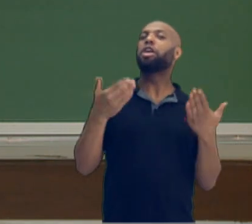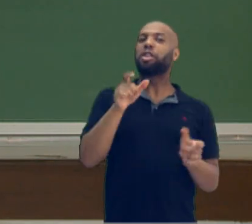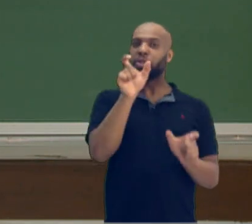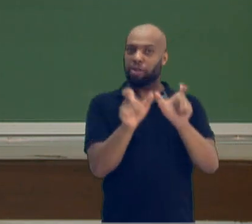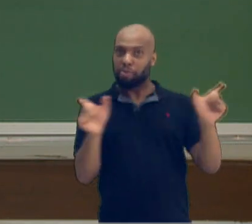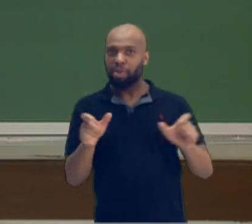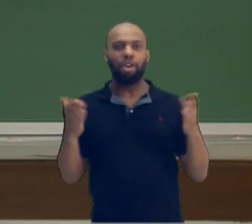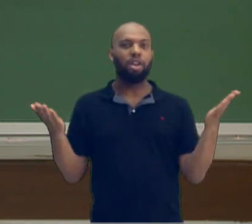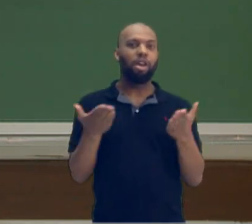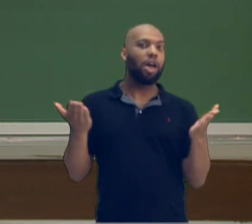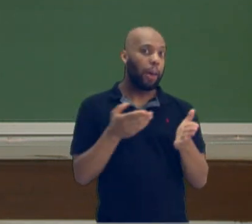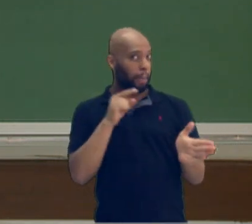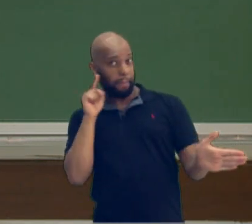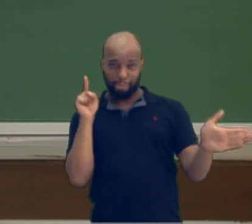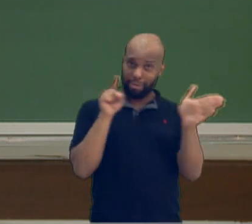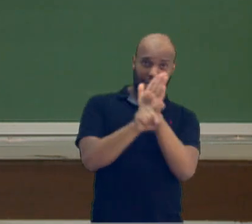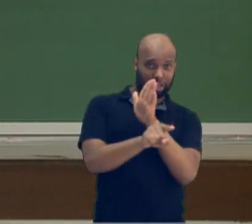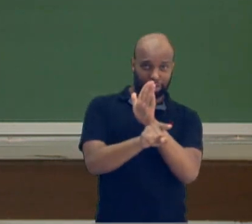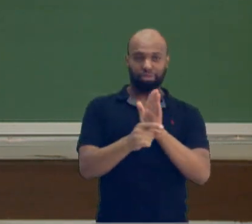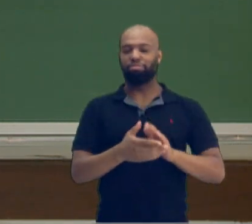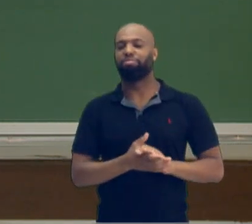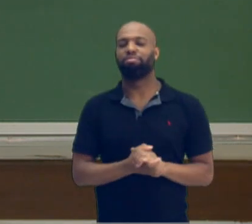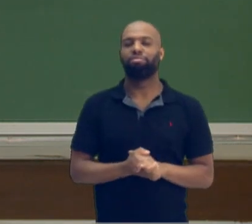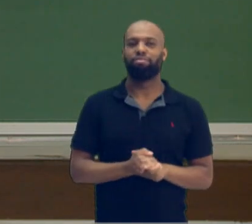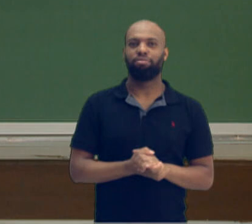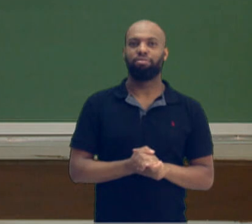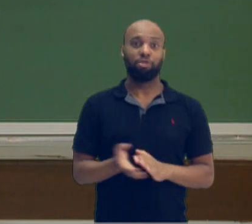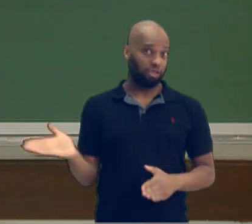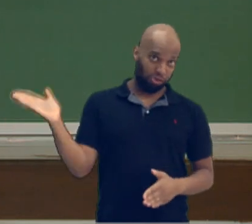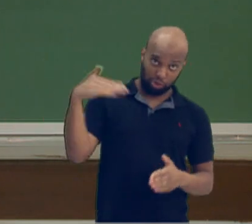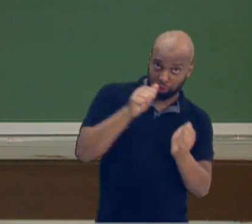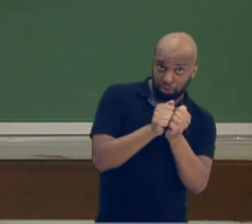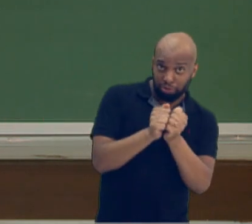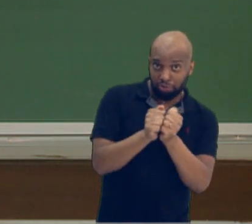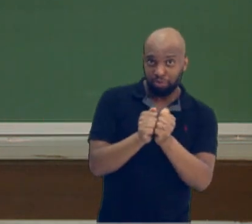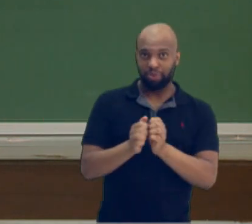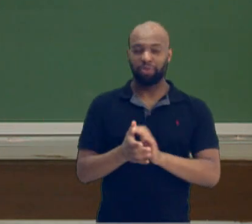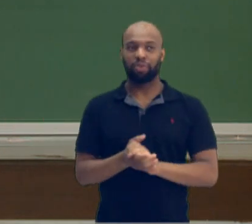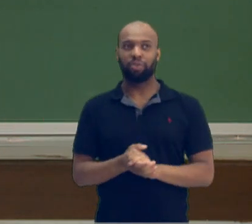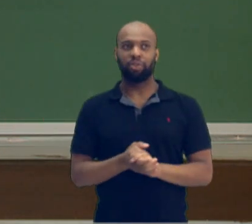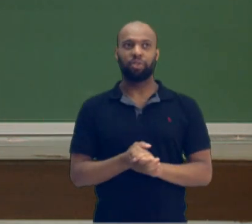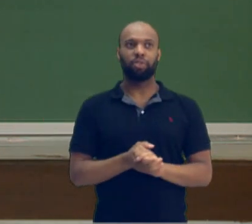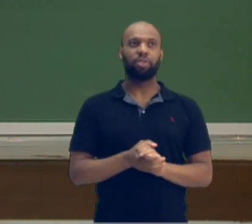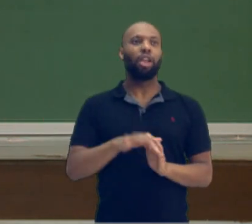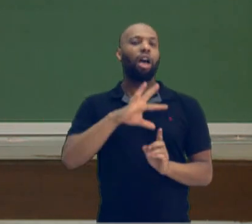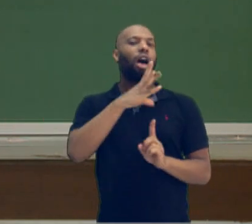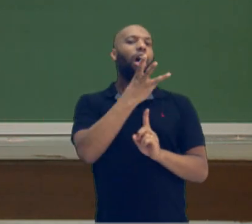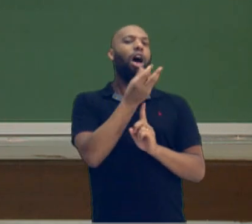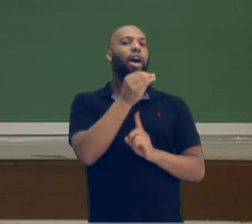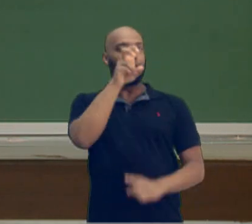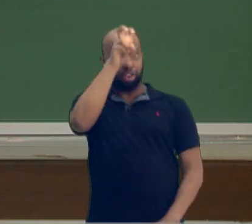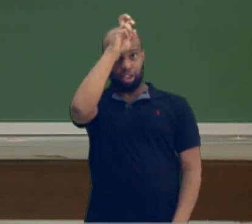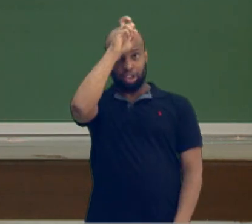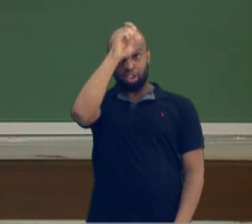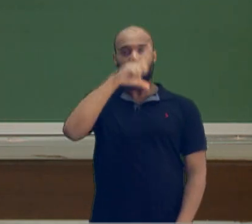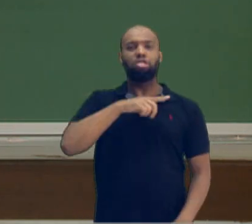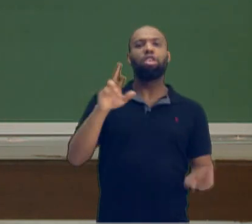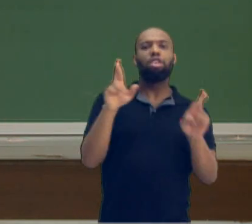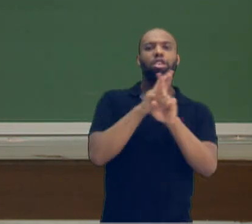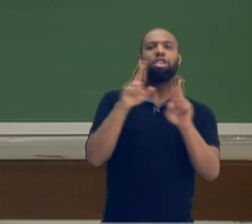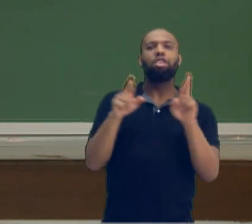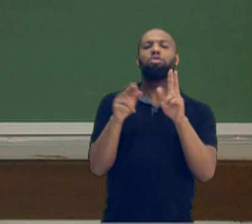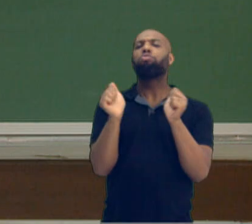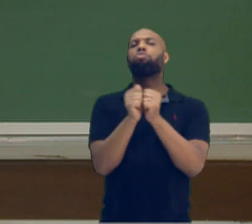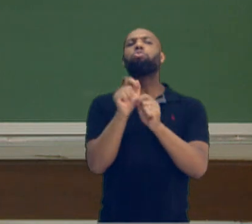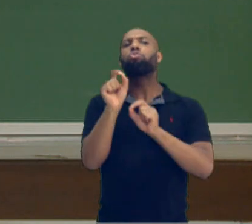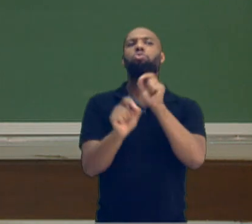vamos para o nosso quiz. Vamos lá? A arte no Egito tinha relação